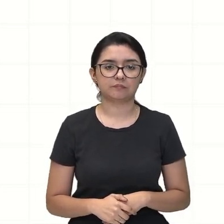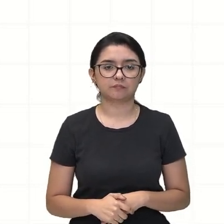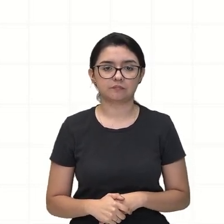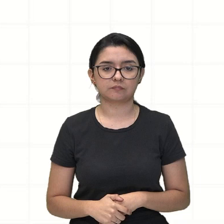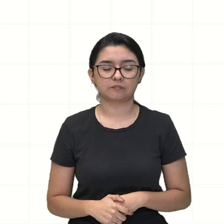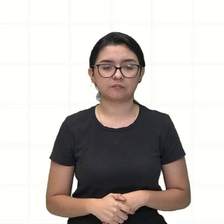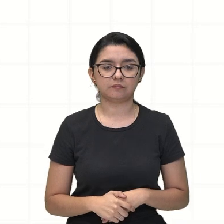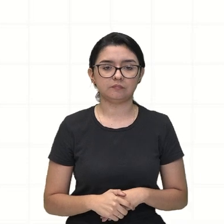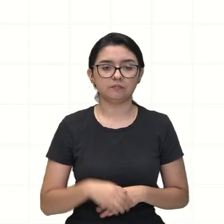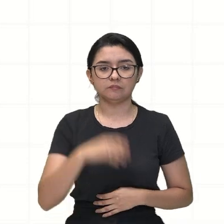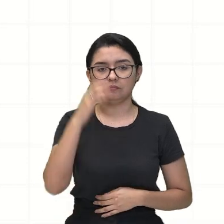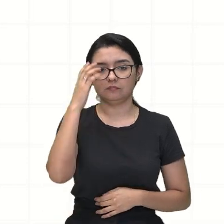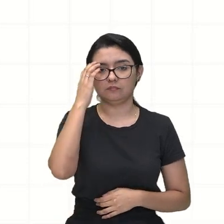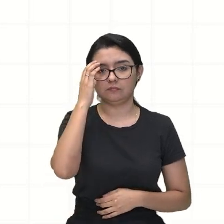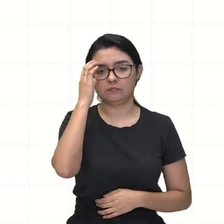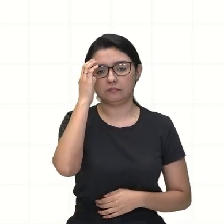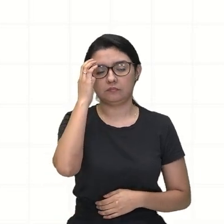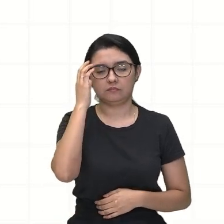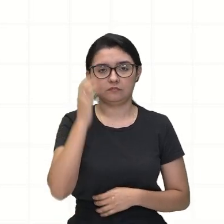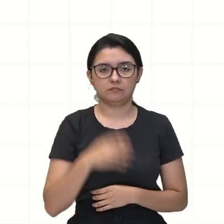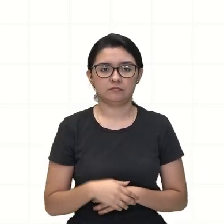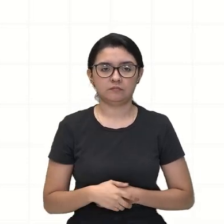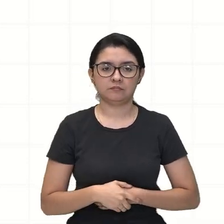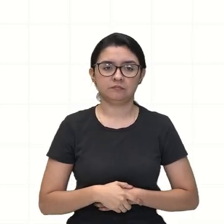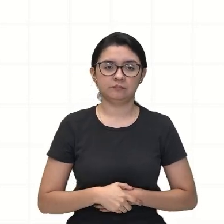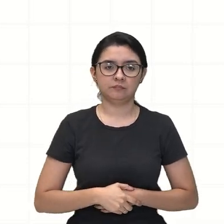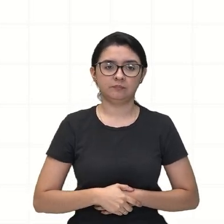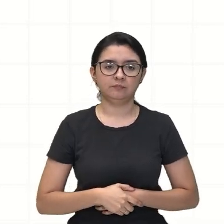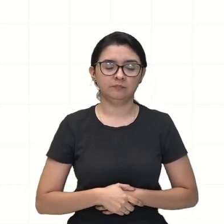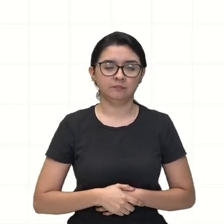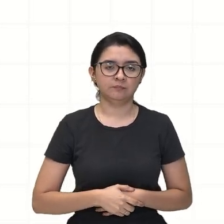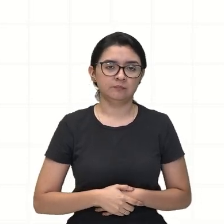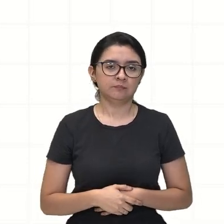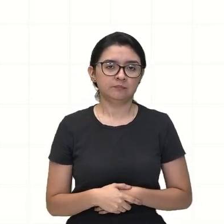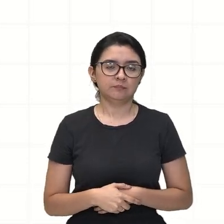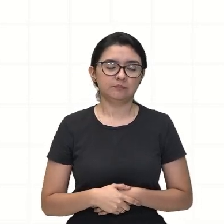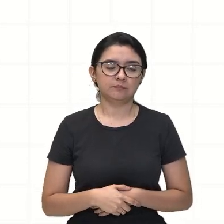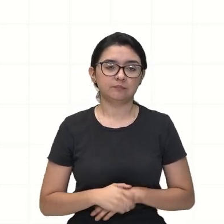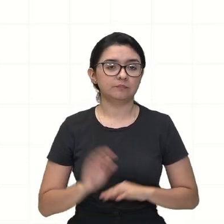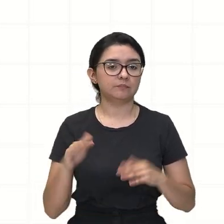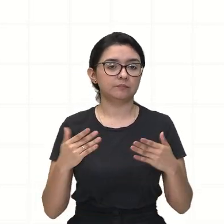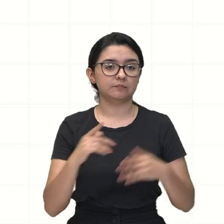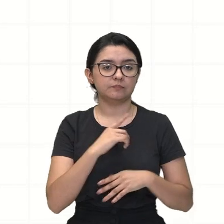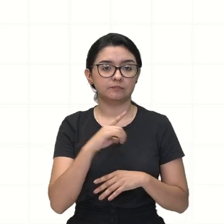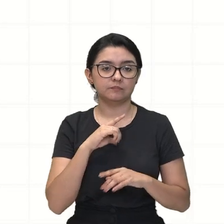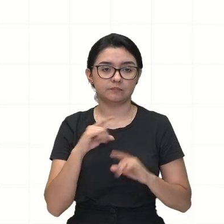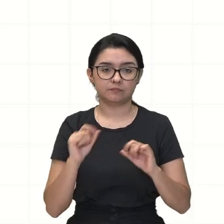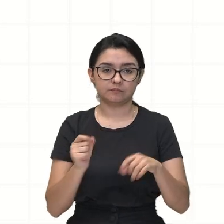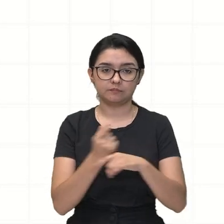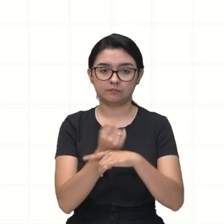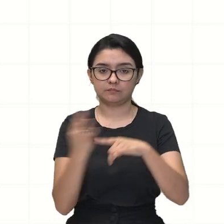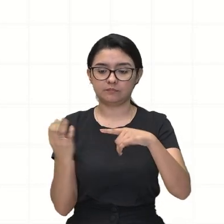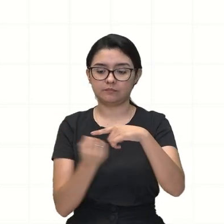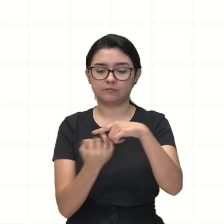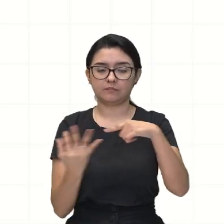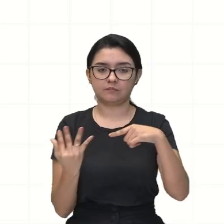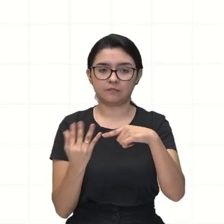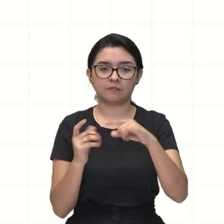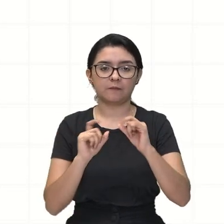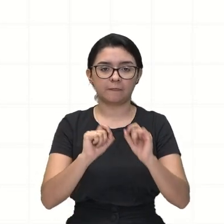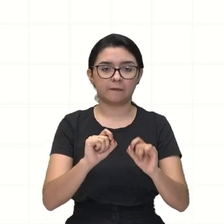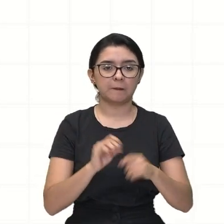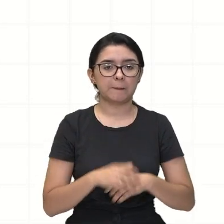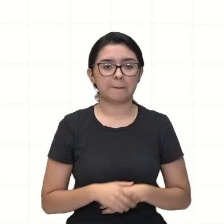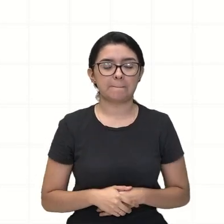dominado. Pois bem, aí, ó, nós vamos ter que ter aqui, ó,